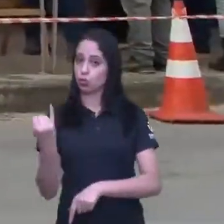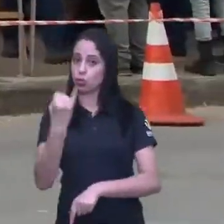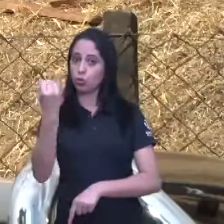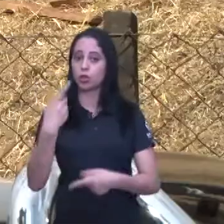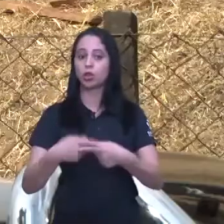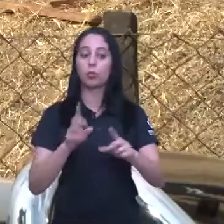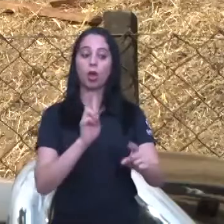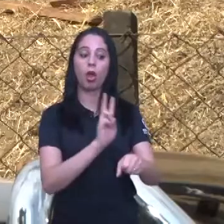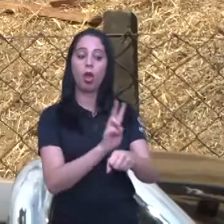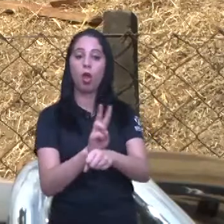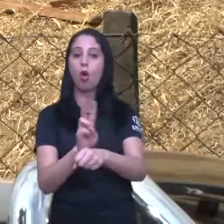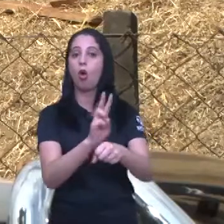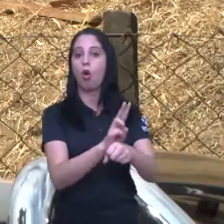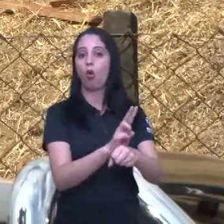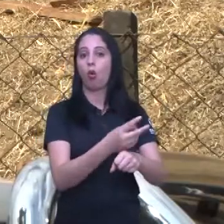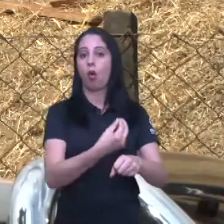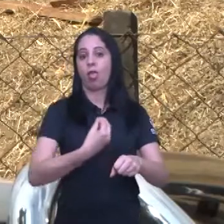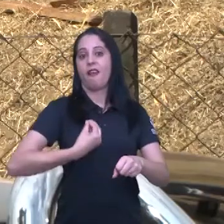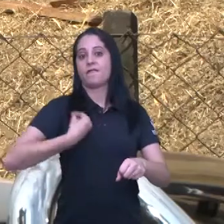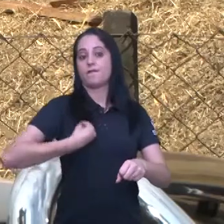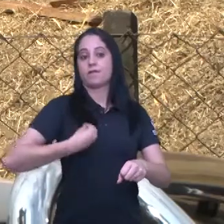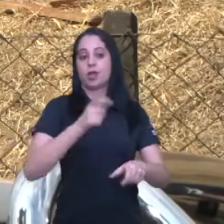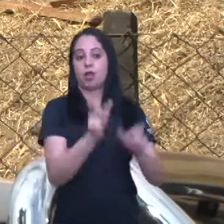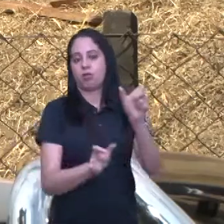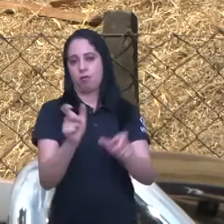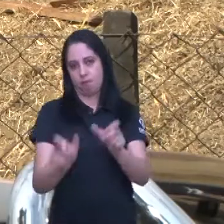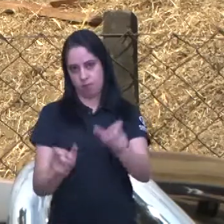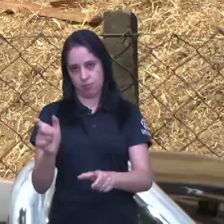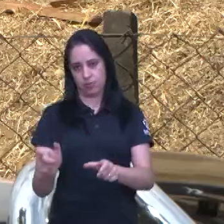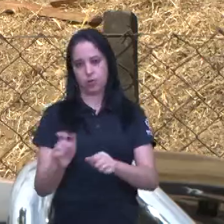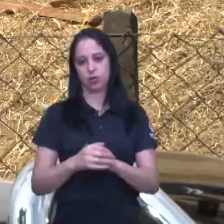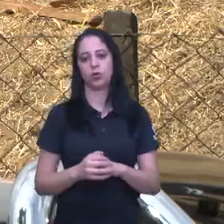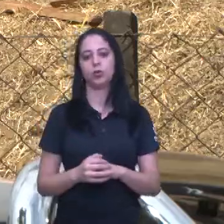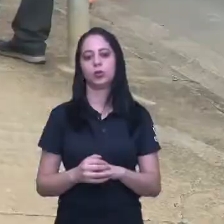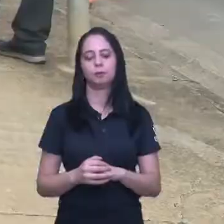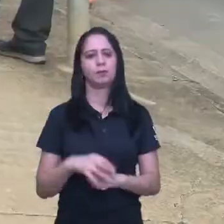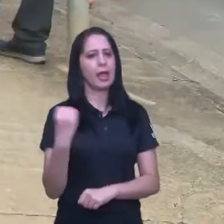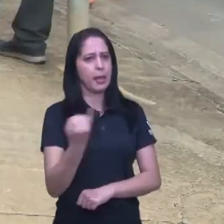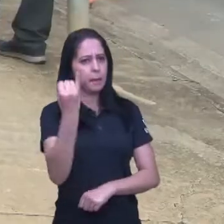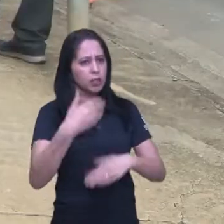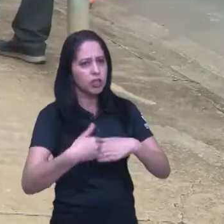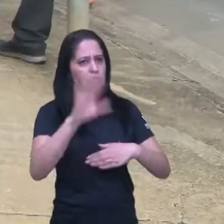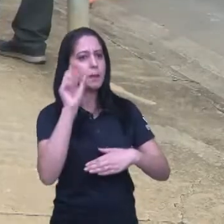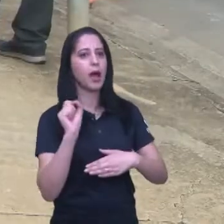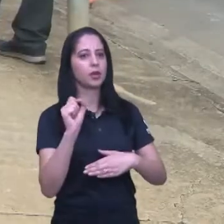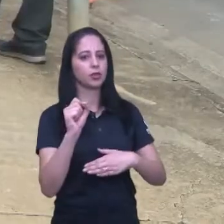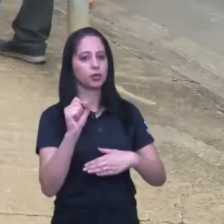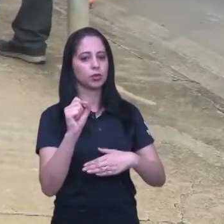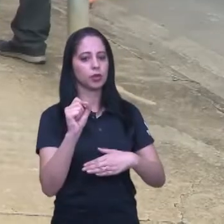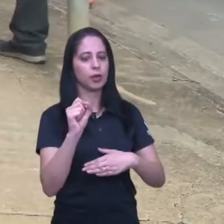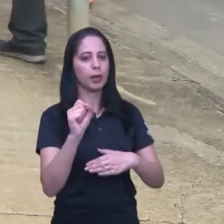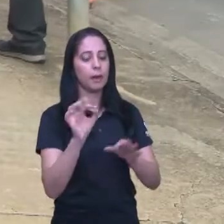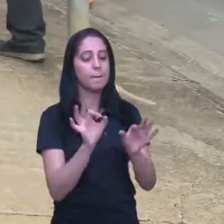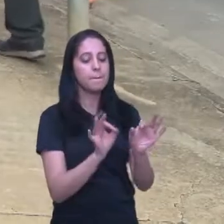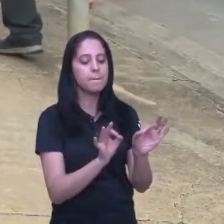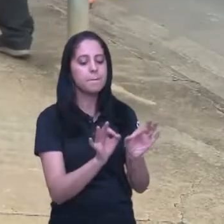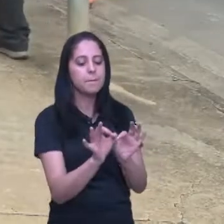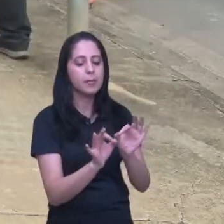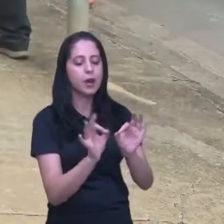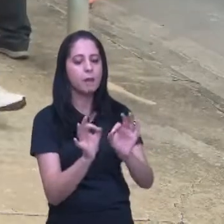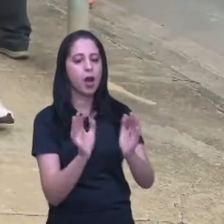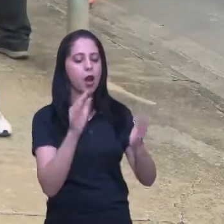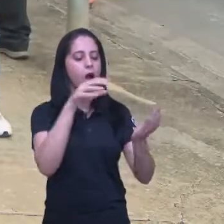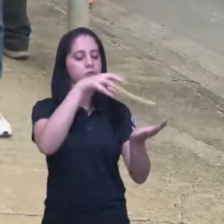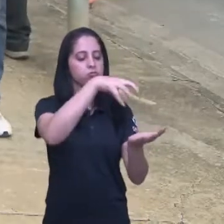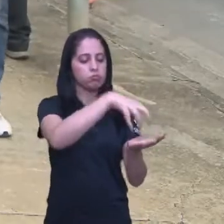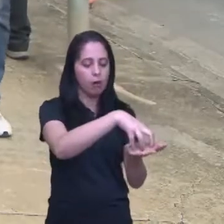de vidas não importando qual a situação de risco em que as vítimas estejam o que é mais importante é a montagem de um o